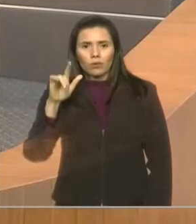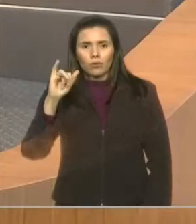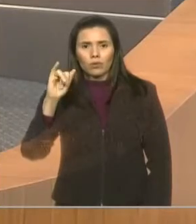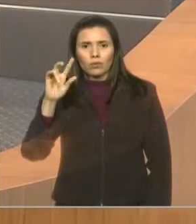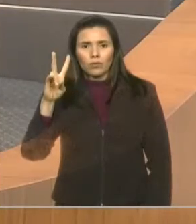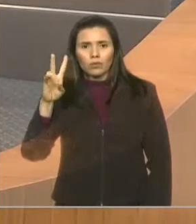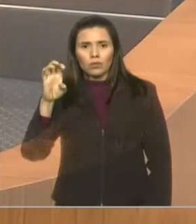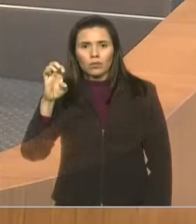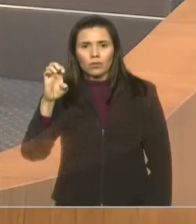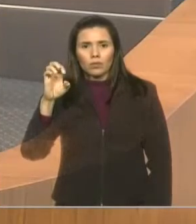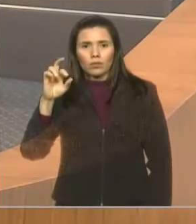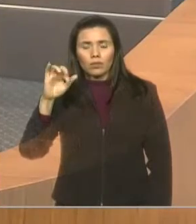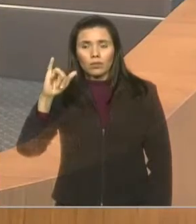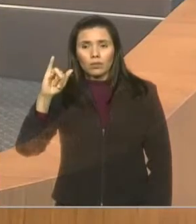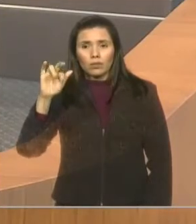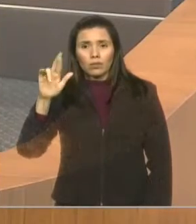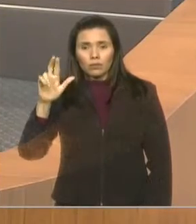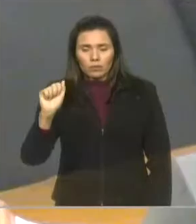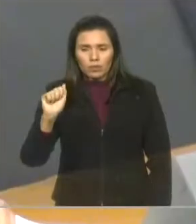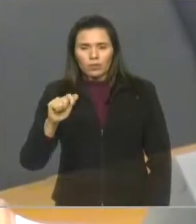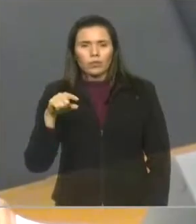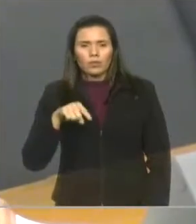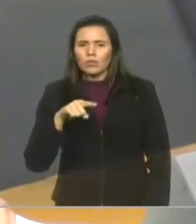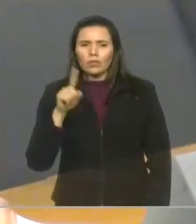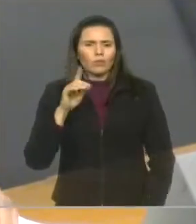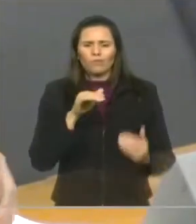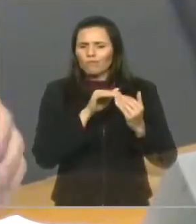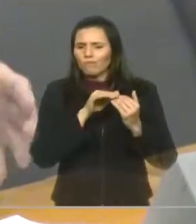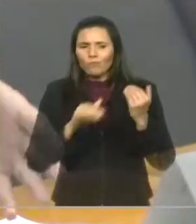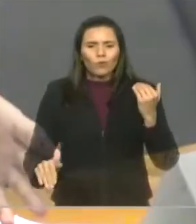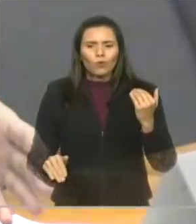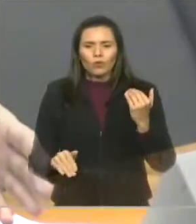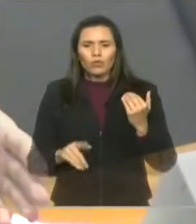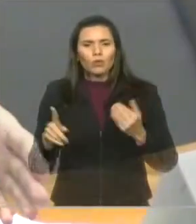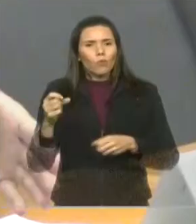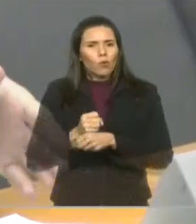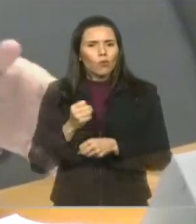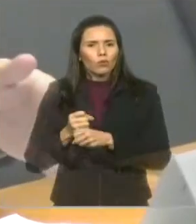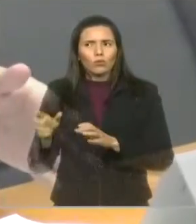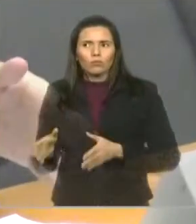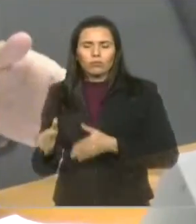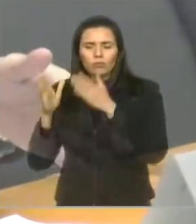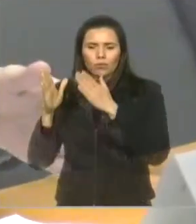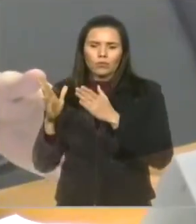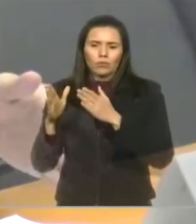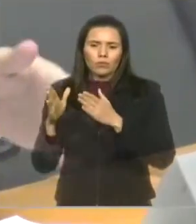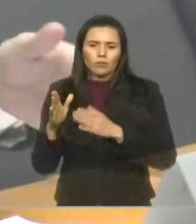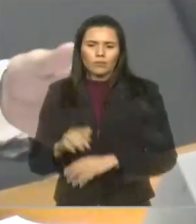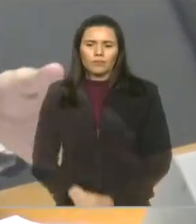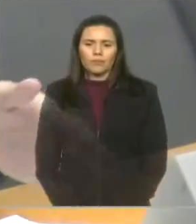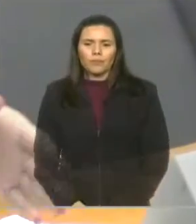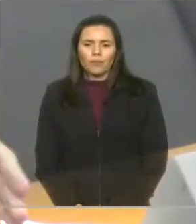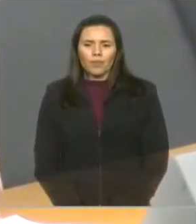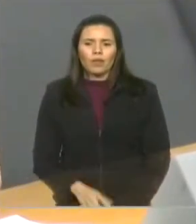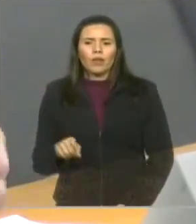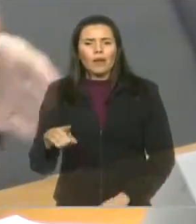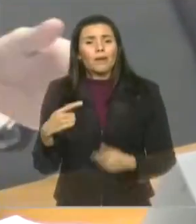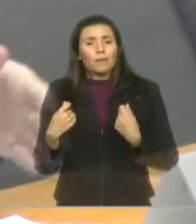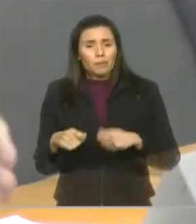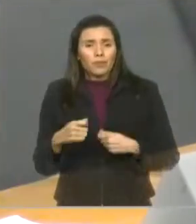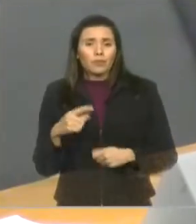condomínio Novo Anil, da construtora Monteplan Engenharia. Está aqui um fato que merece a nossa atenção, a nossa